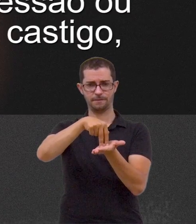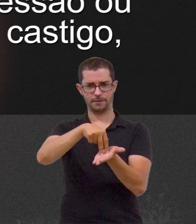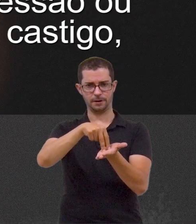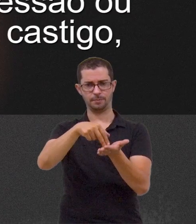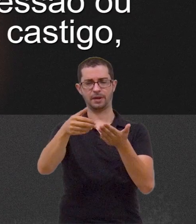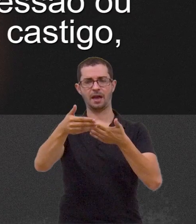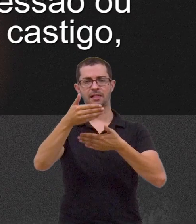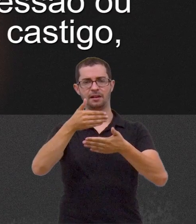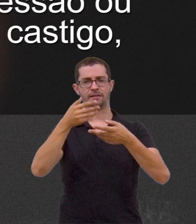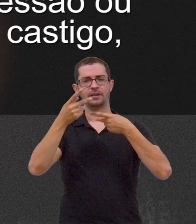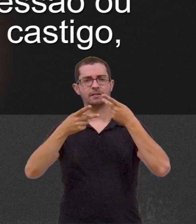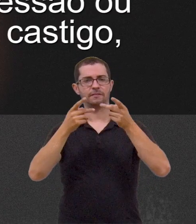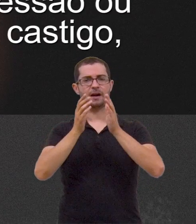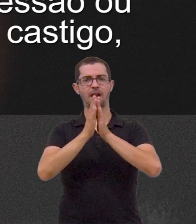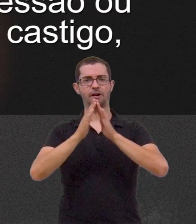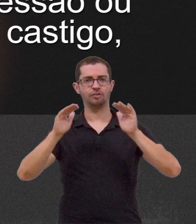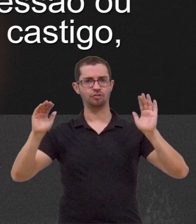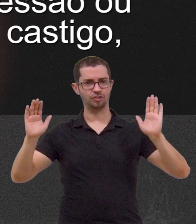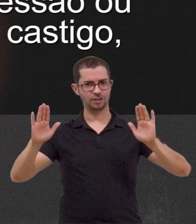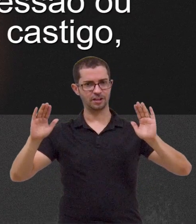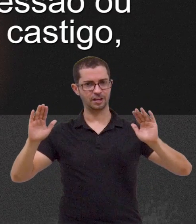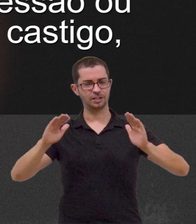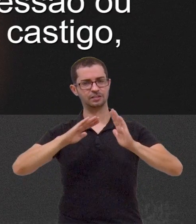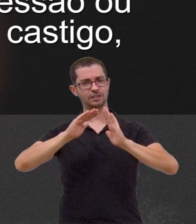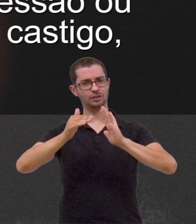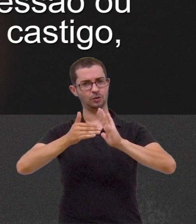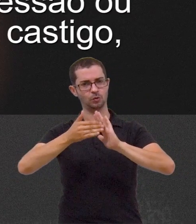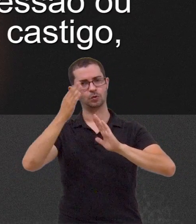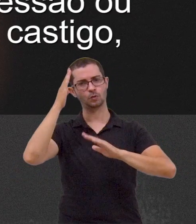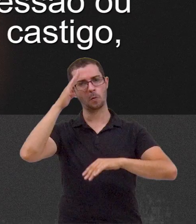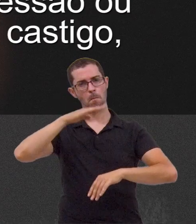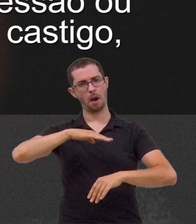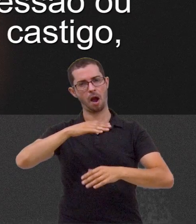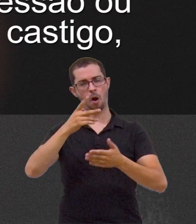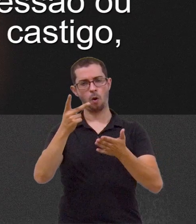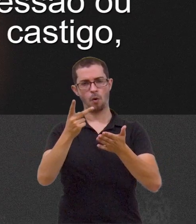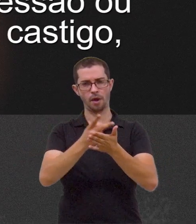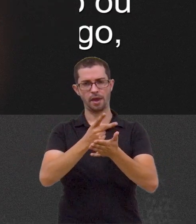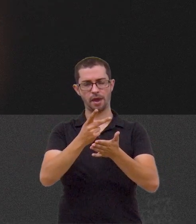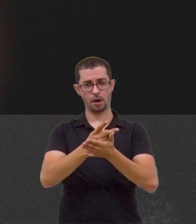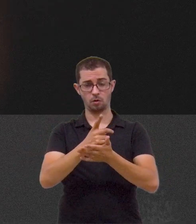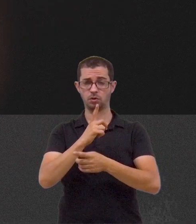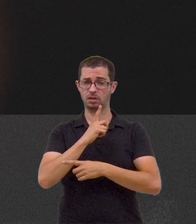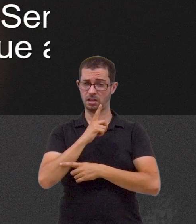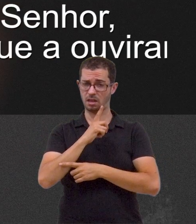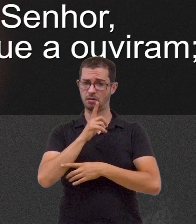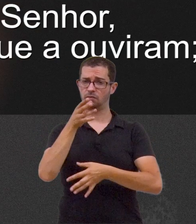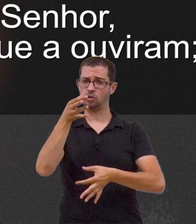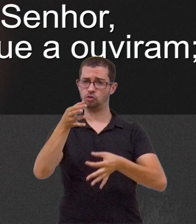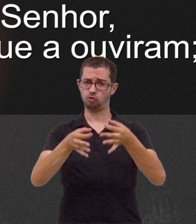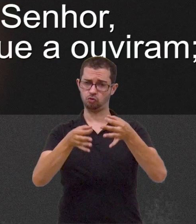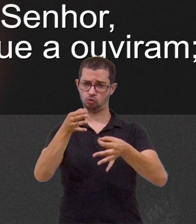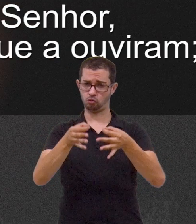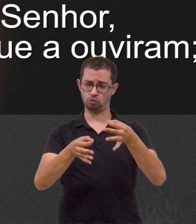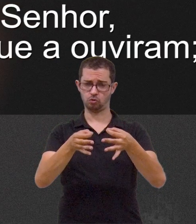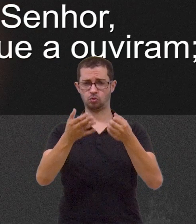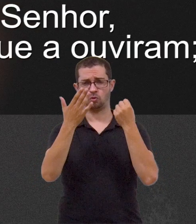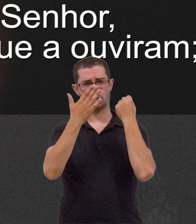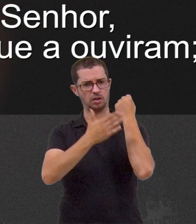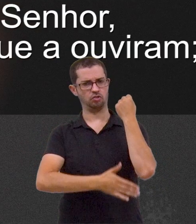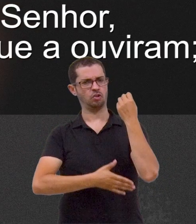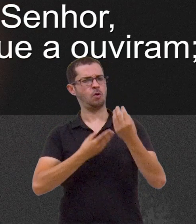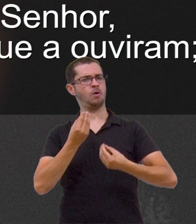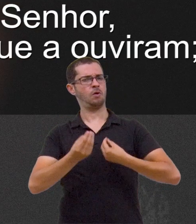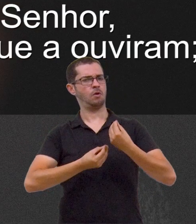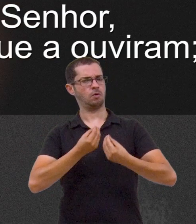e toda transgressão ou desobediência recebeu justo castigo, como escaparemos nós